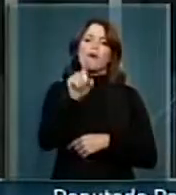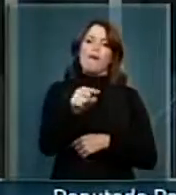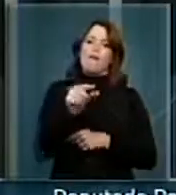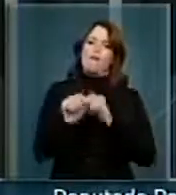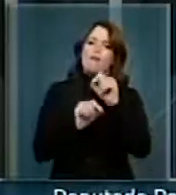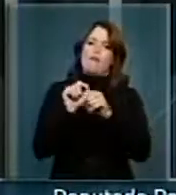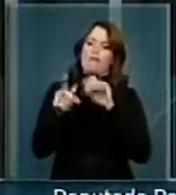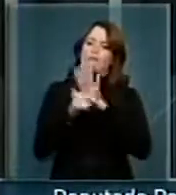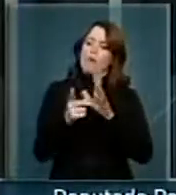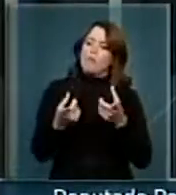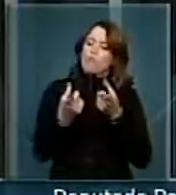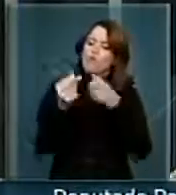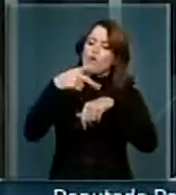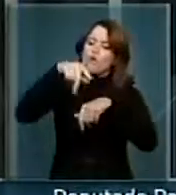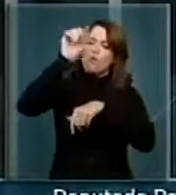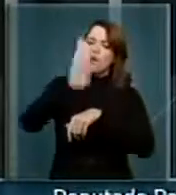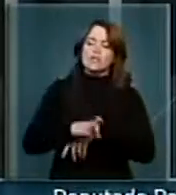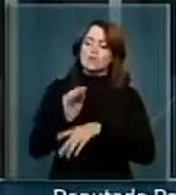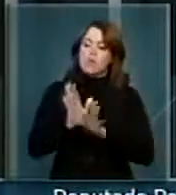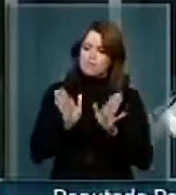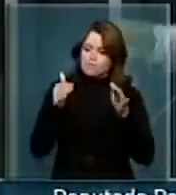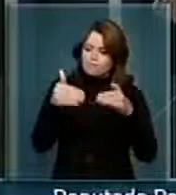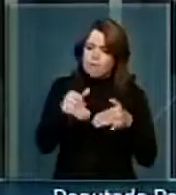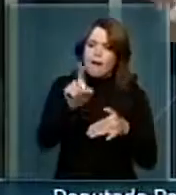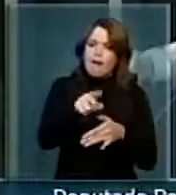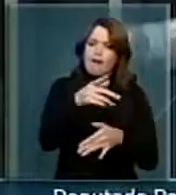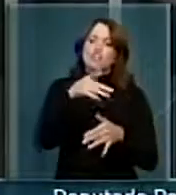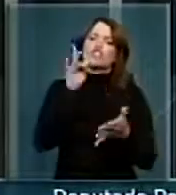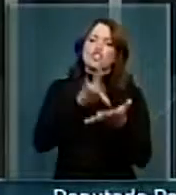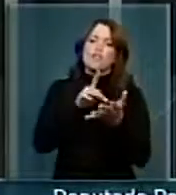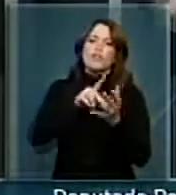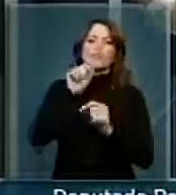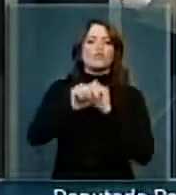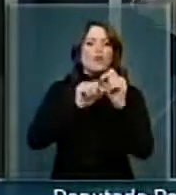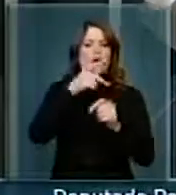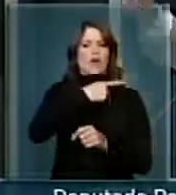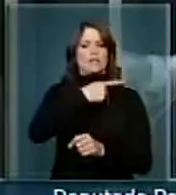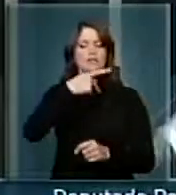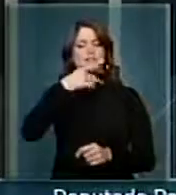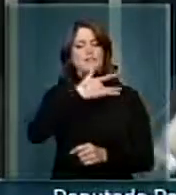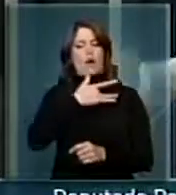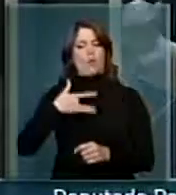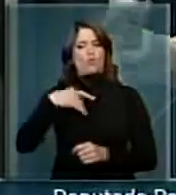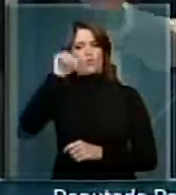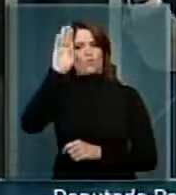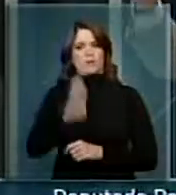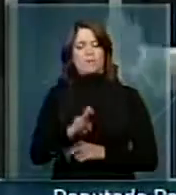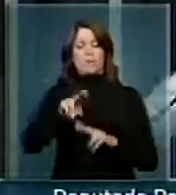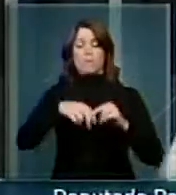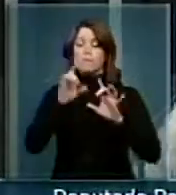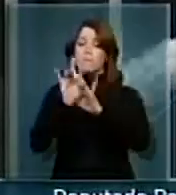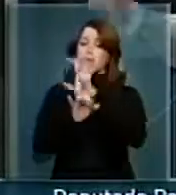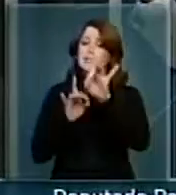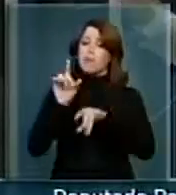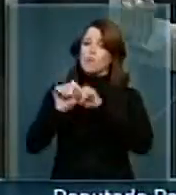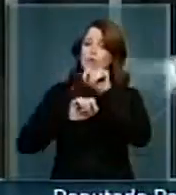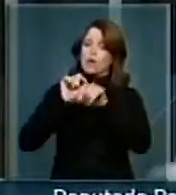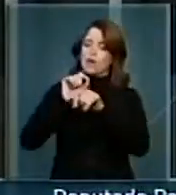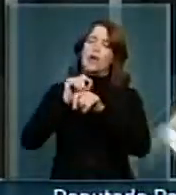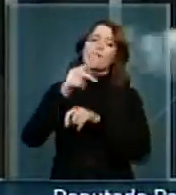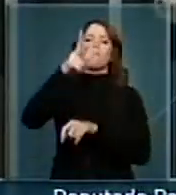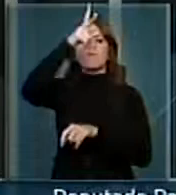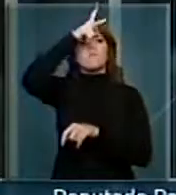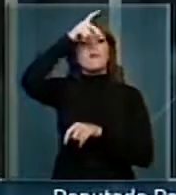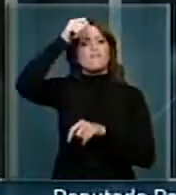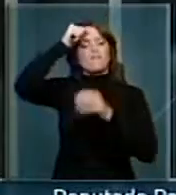para a qual a riqueza do Brasil tem que ser direcionada, que é exatamente a saúde dos brasileiros, em especial dos prefeitos,